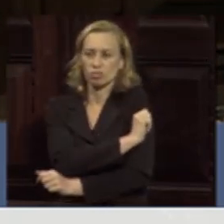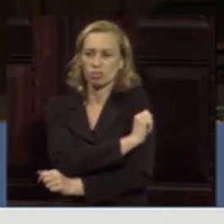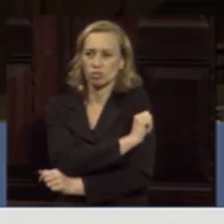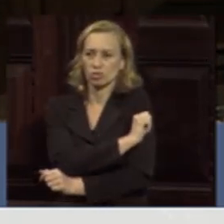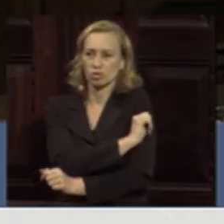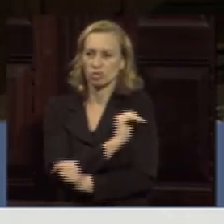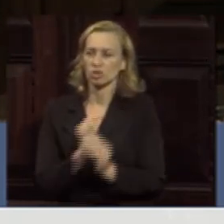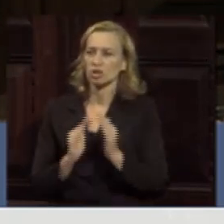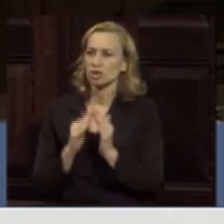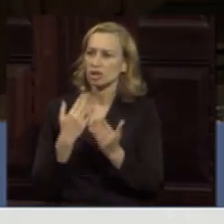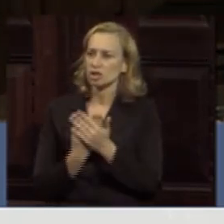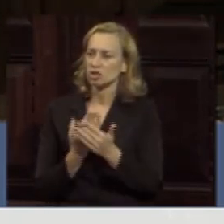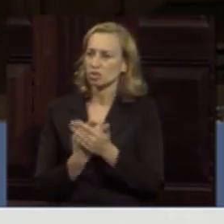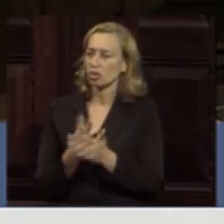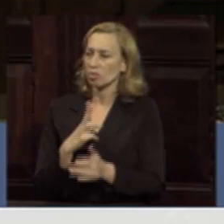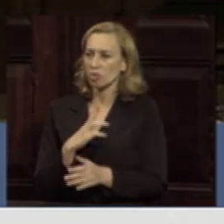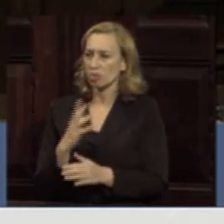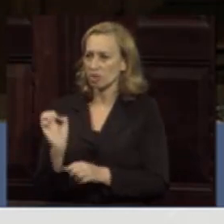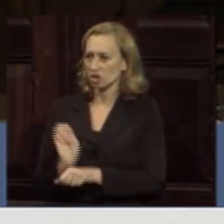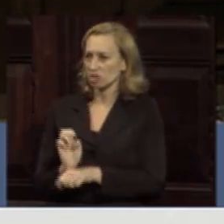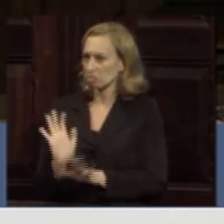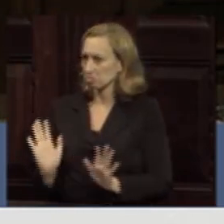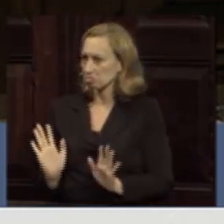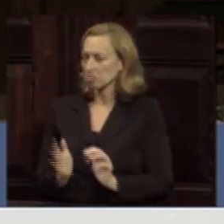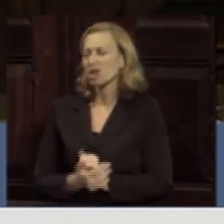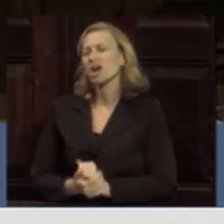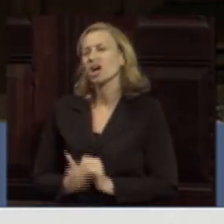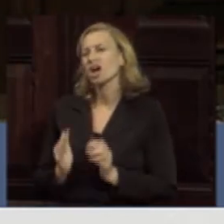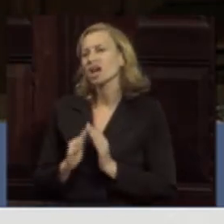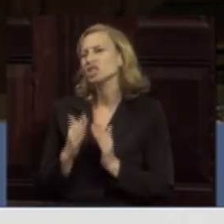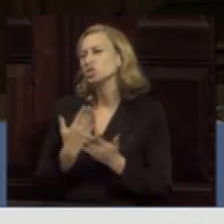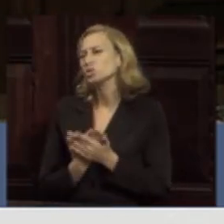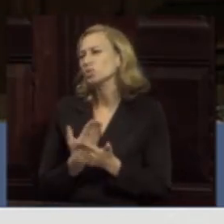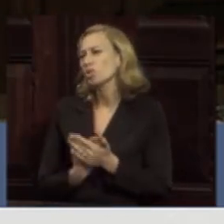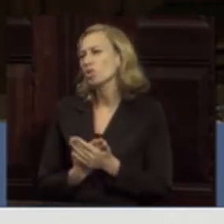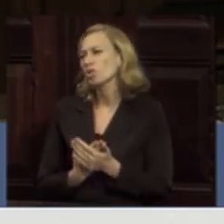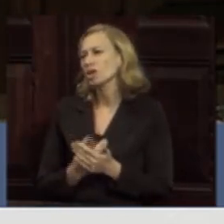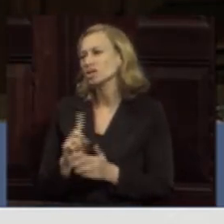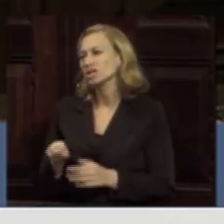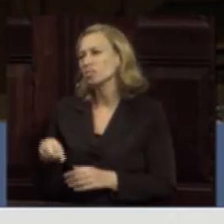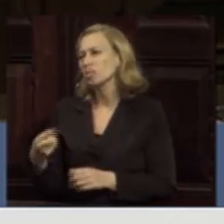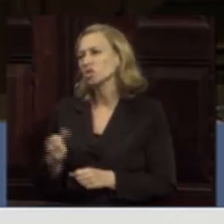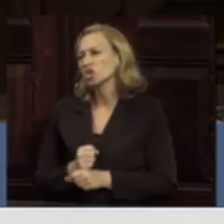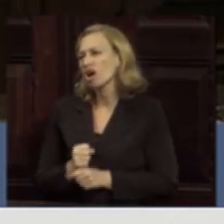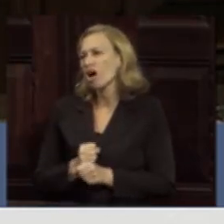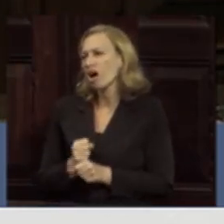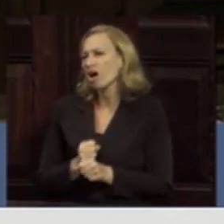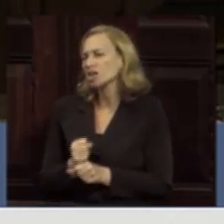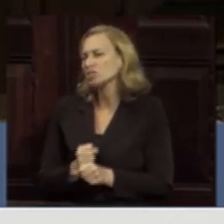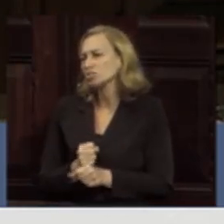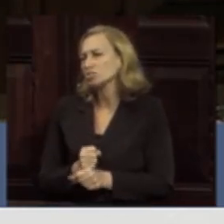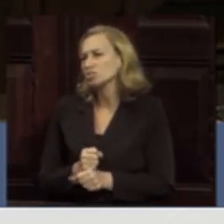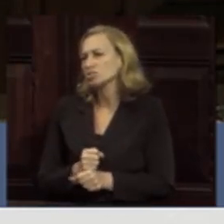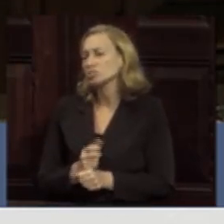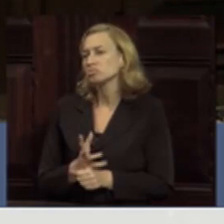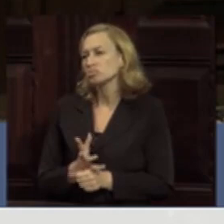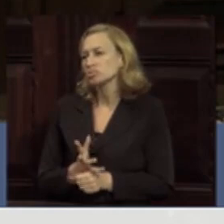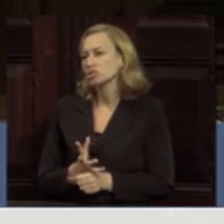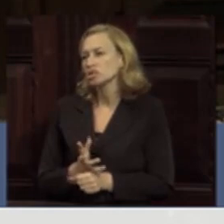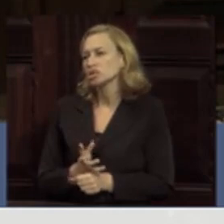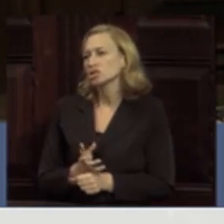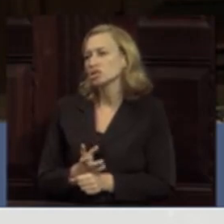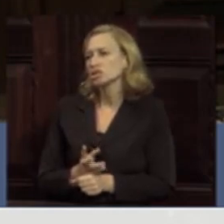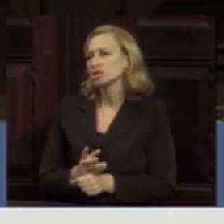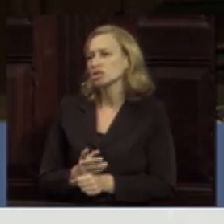nas escolas da própria rede estadual. Essa escola, depois de muito se dirigir à